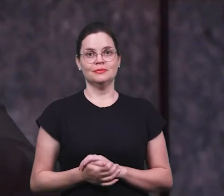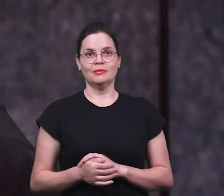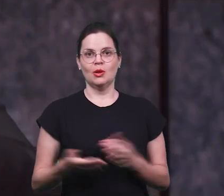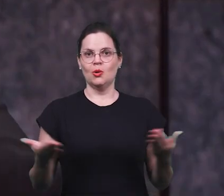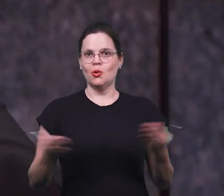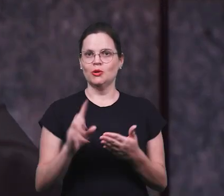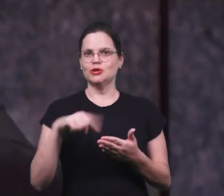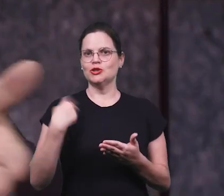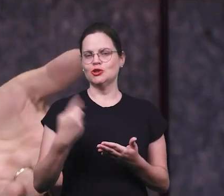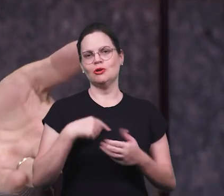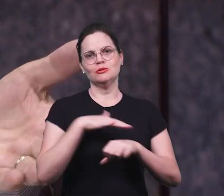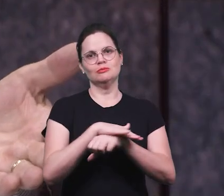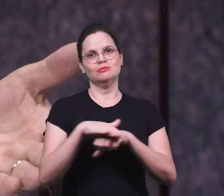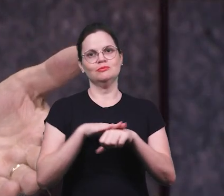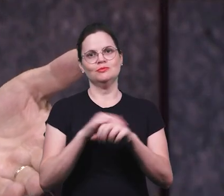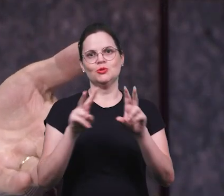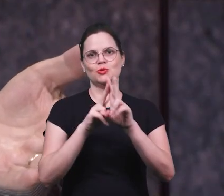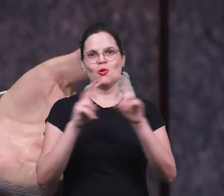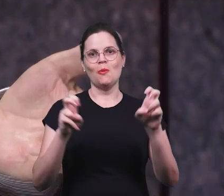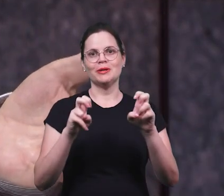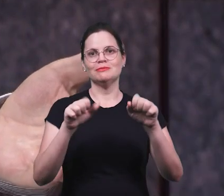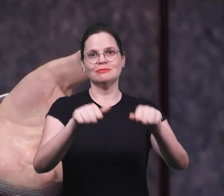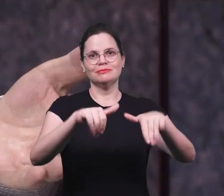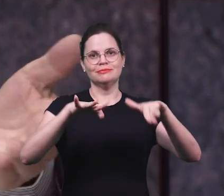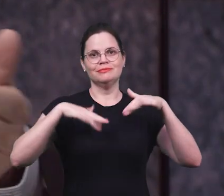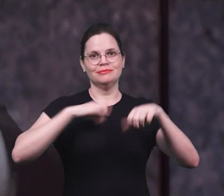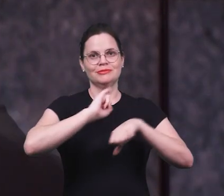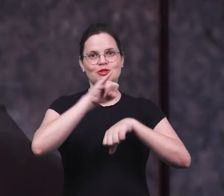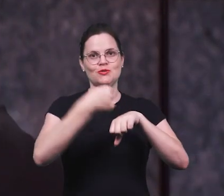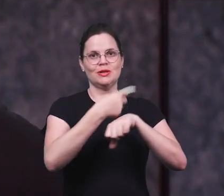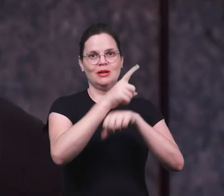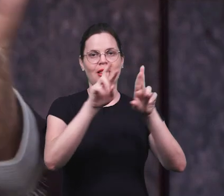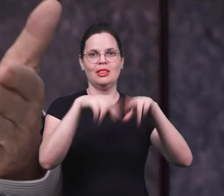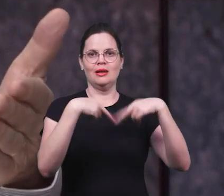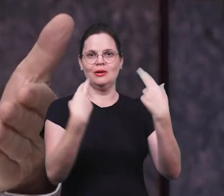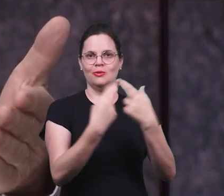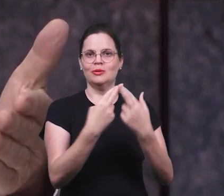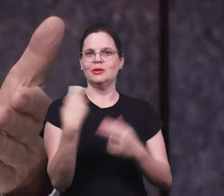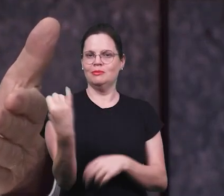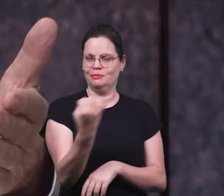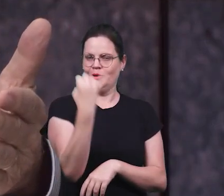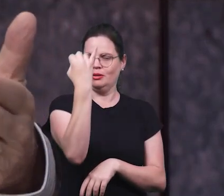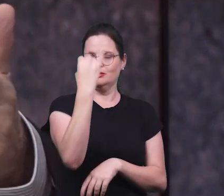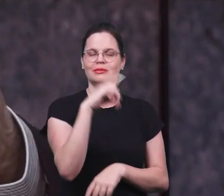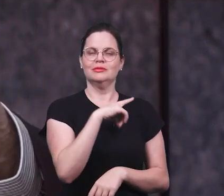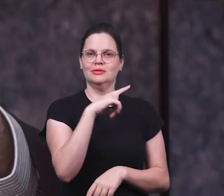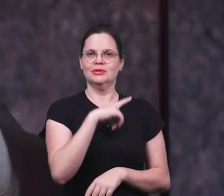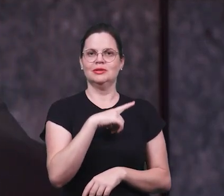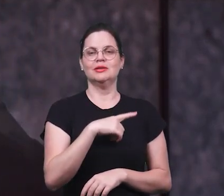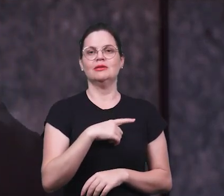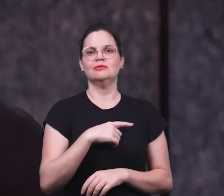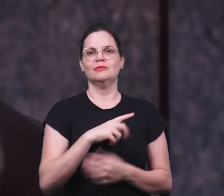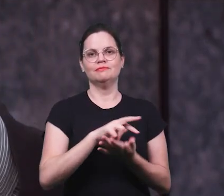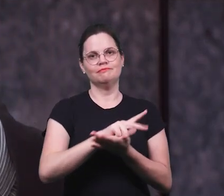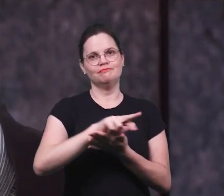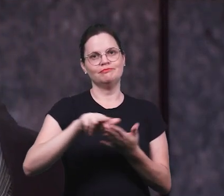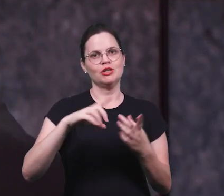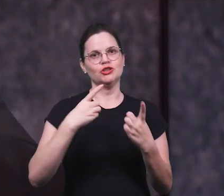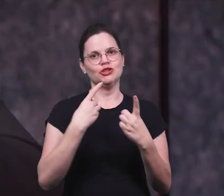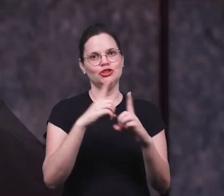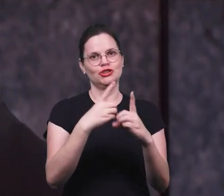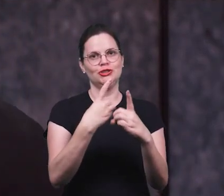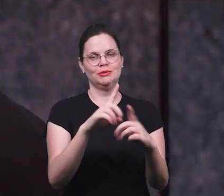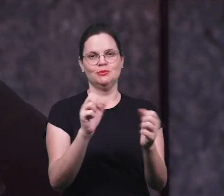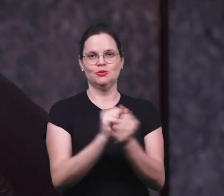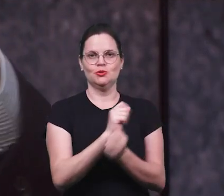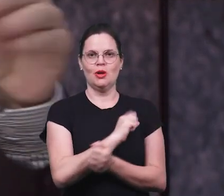onde tratamos exclusivamente do Concílio de Jerusalém, quer dizer, uma reunião muito importante, onde os discípulos